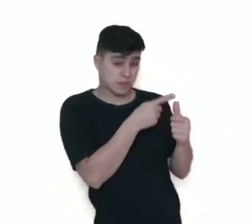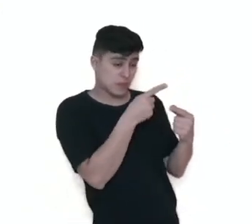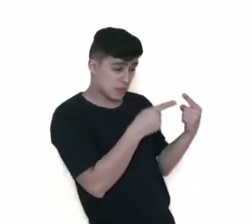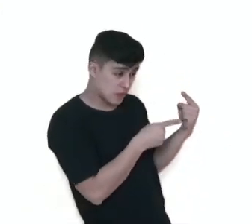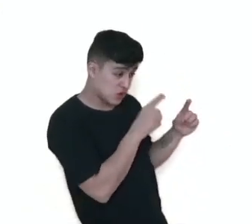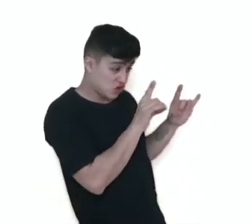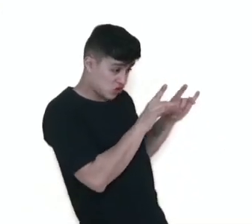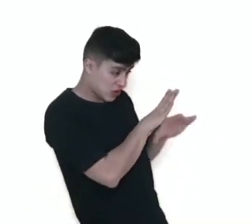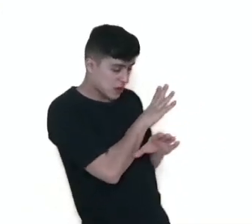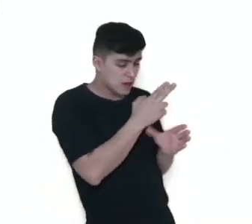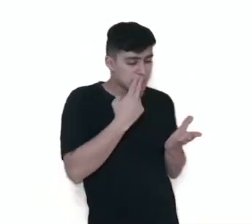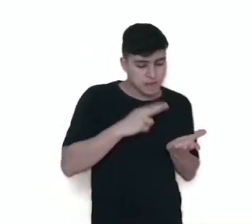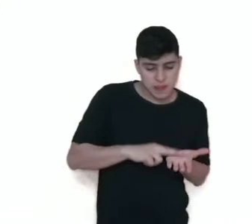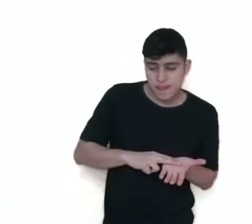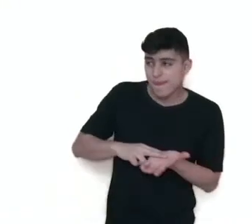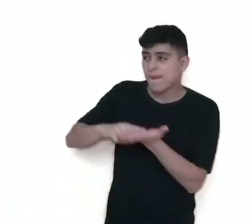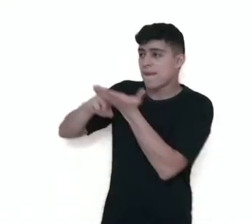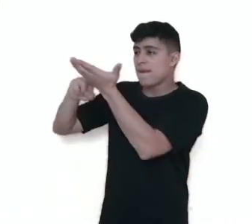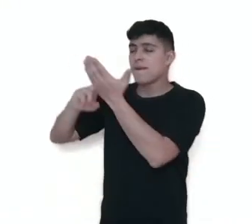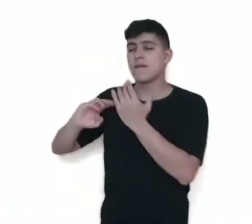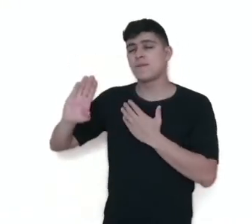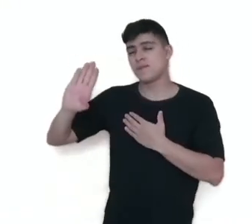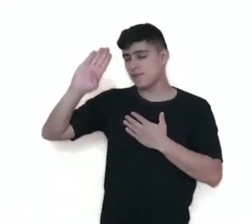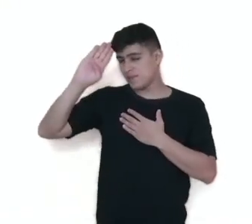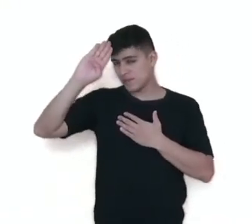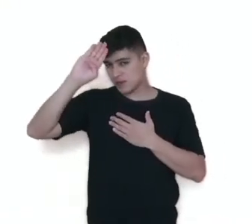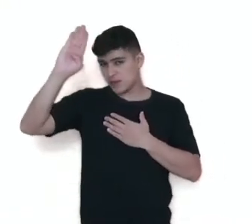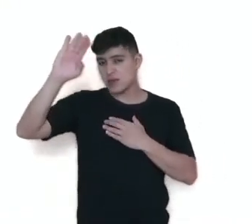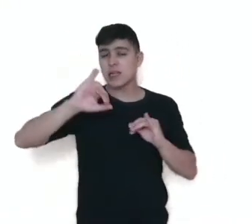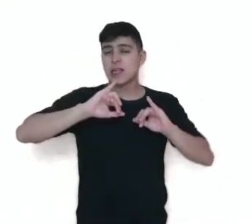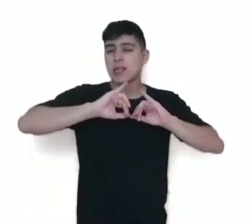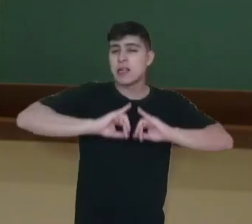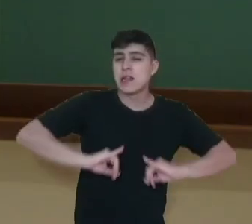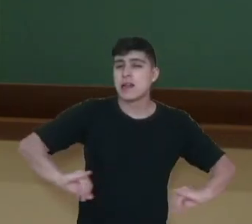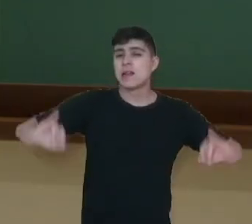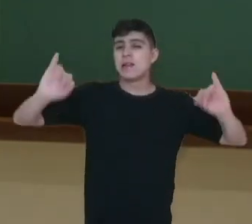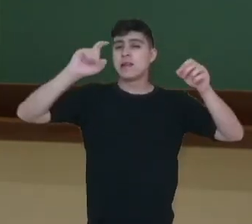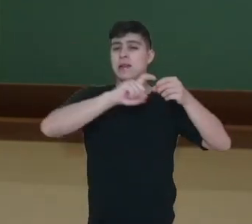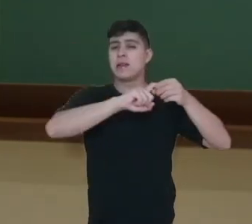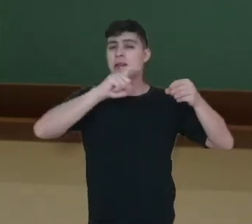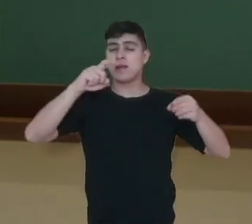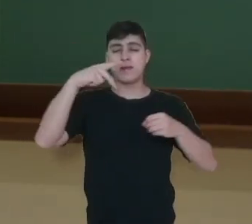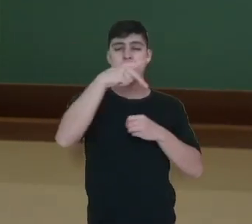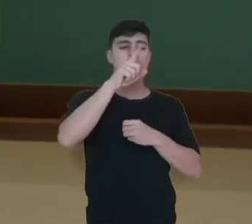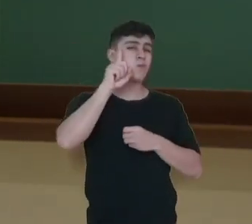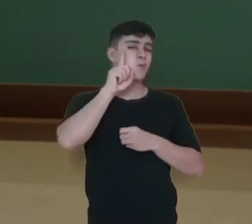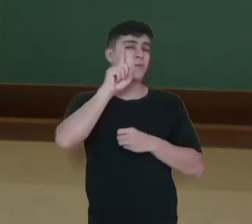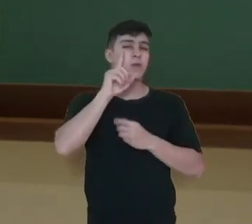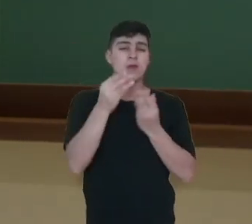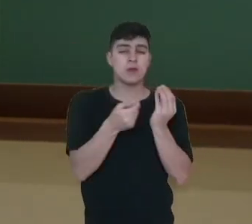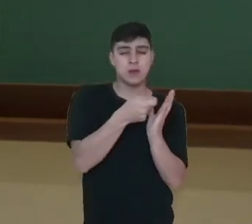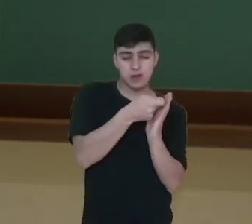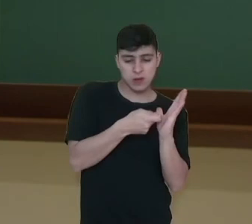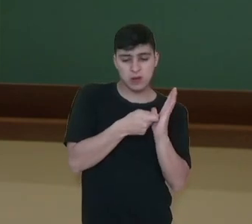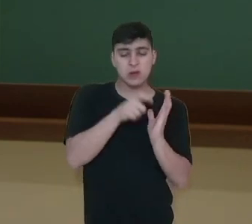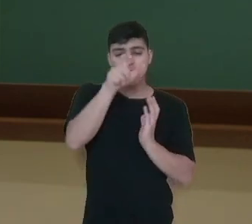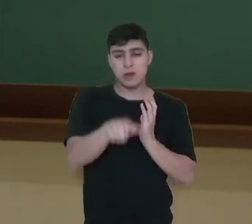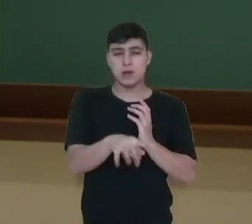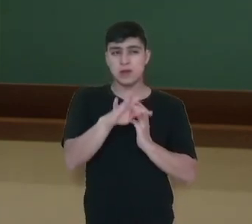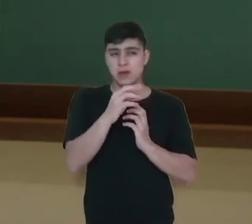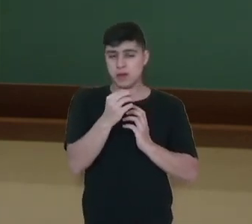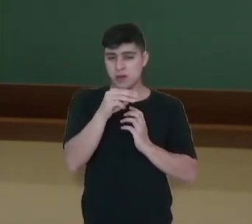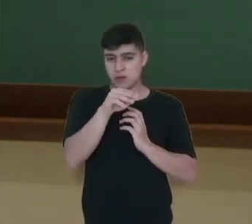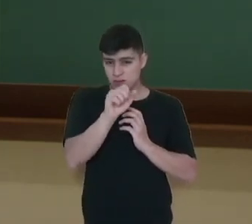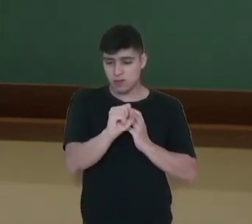né, esta carta, mas principalmente a Declaração da Independência dos Estados Unidos, ela vai ser redigida pelo Thomas